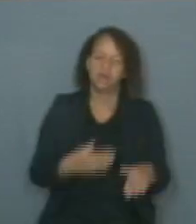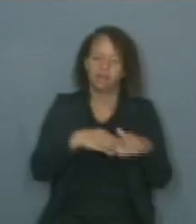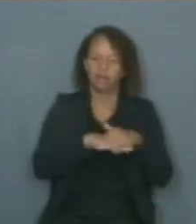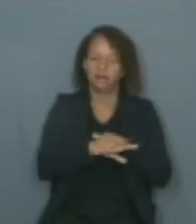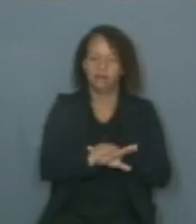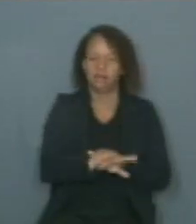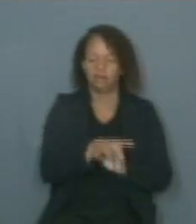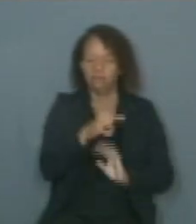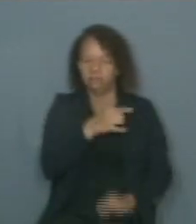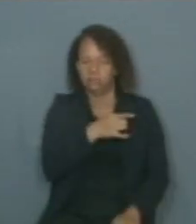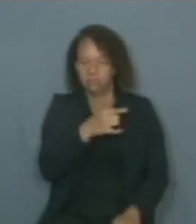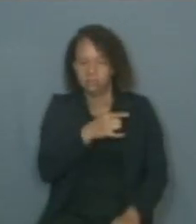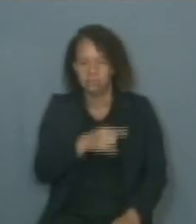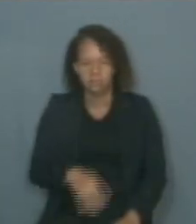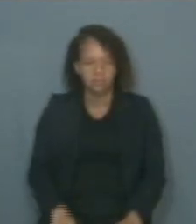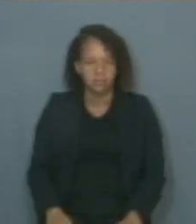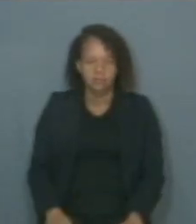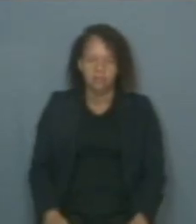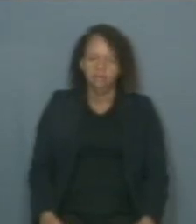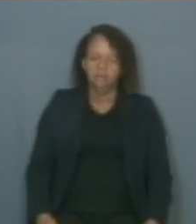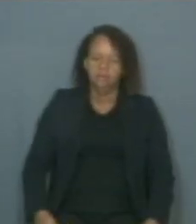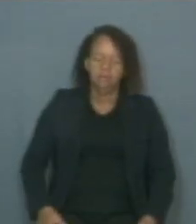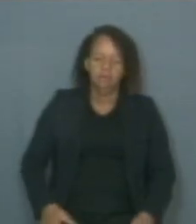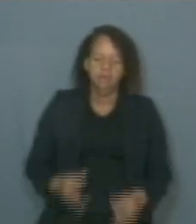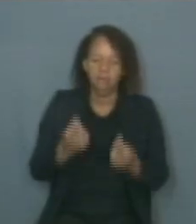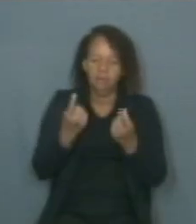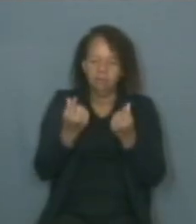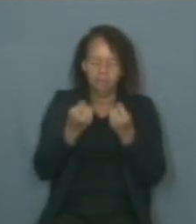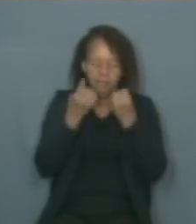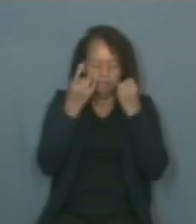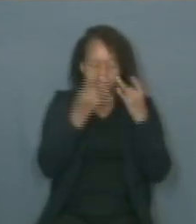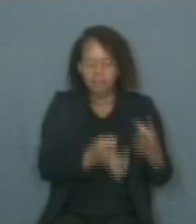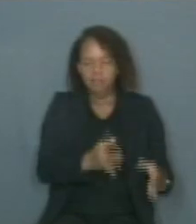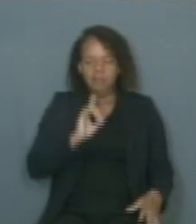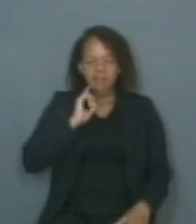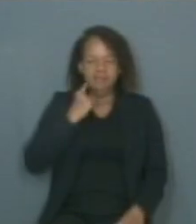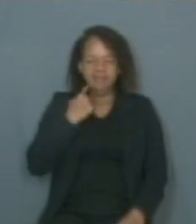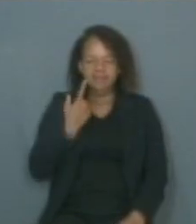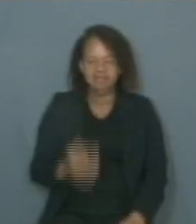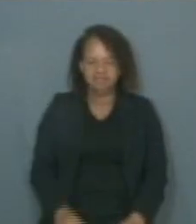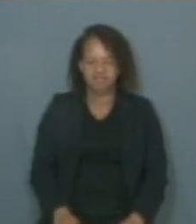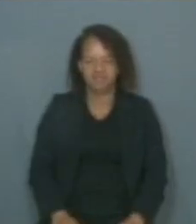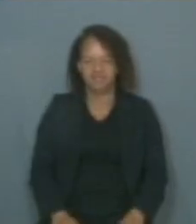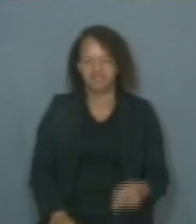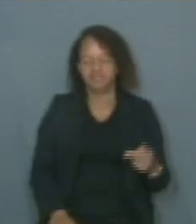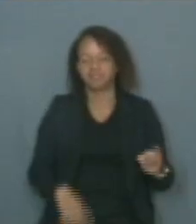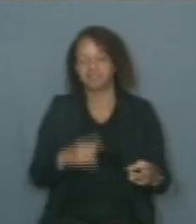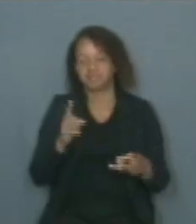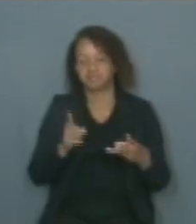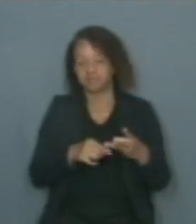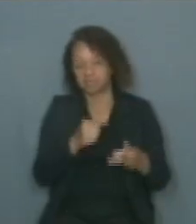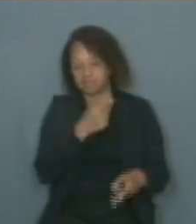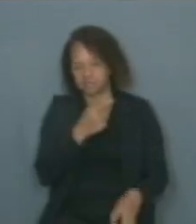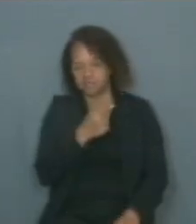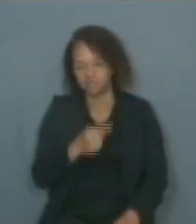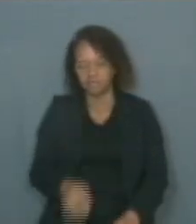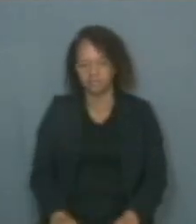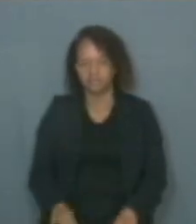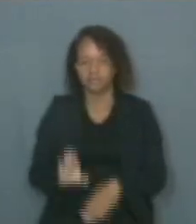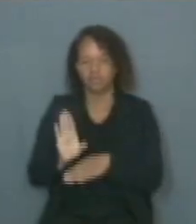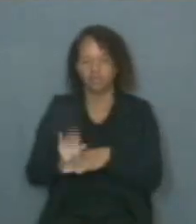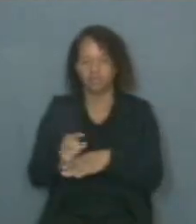guardar do jeito que está guardando é dinheiro jogado no lixo. Outra coisa, ó. Isso daqui,